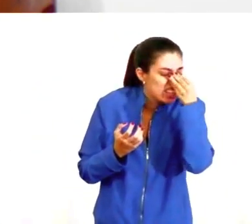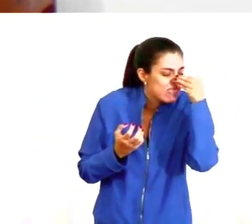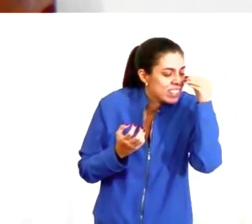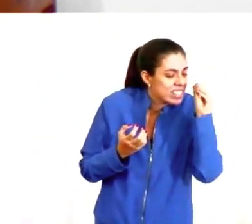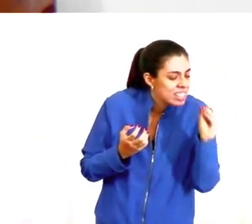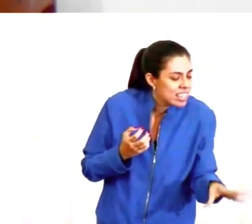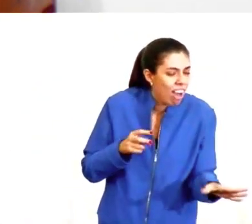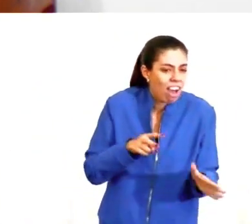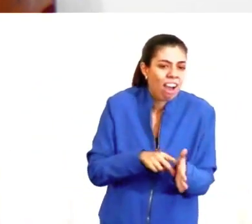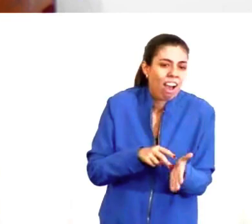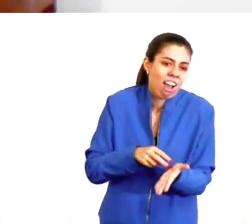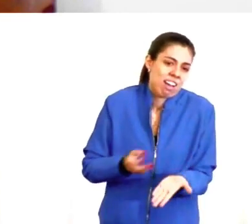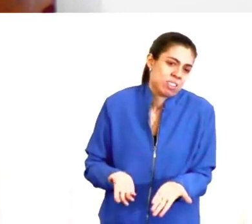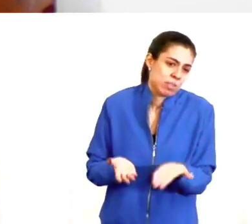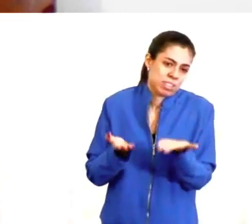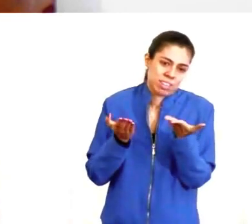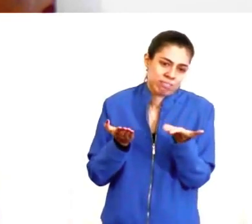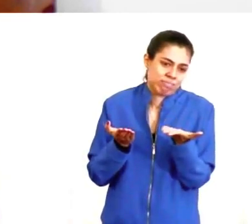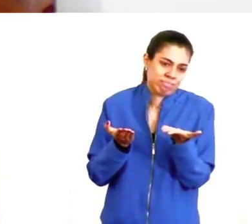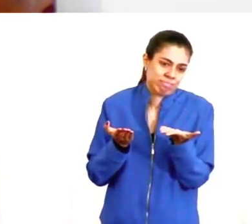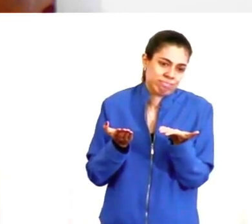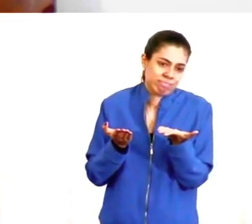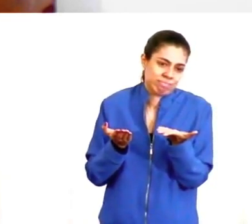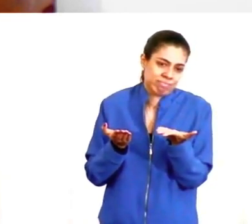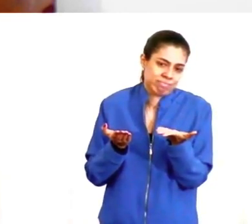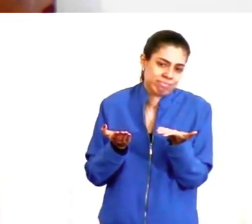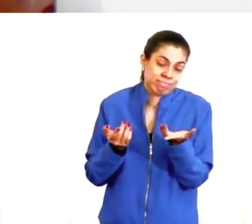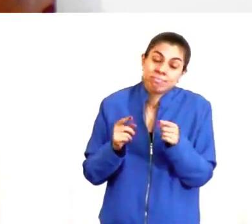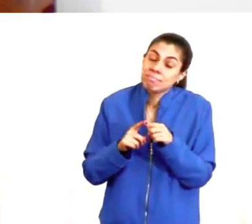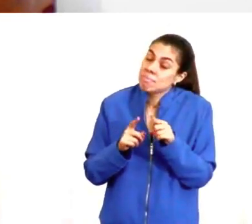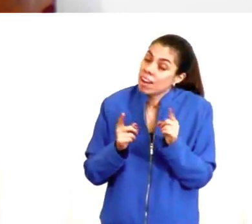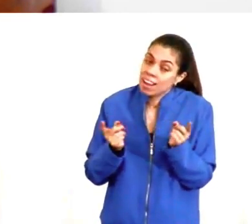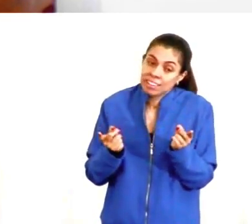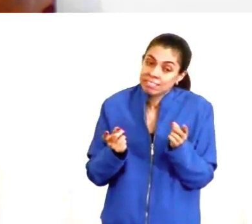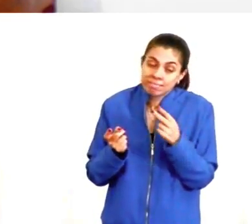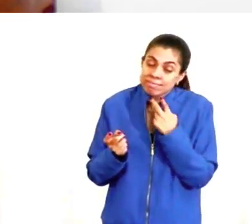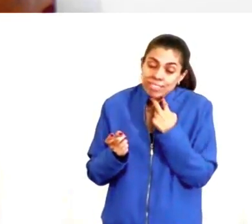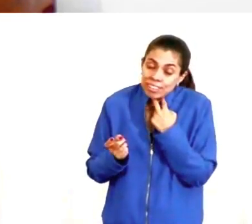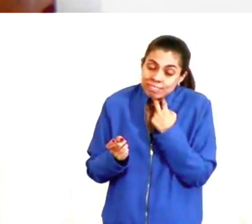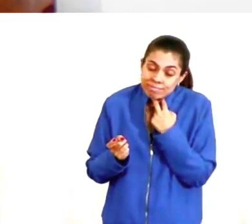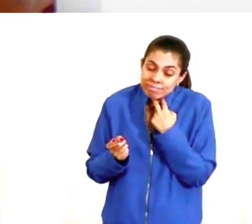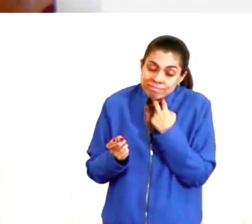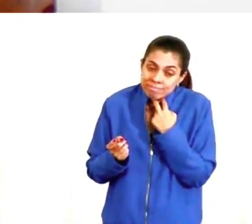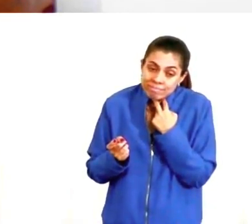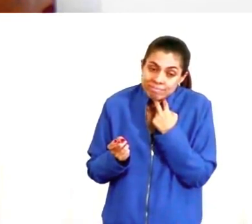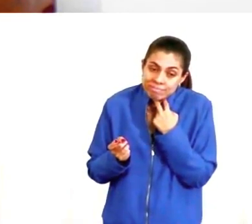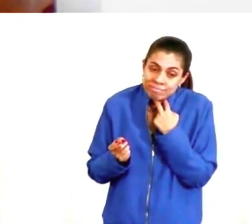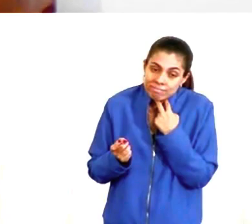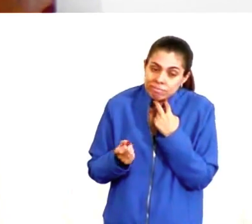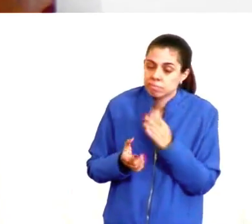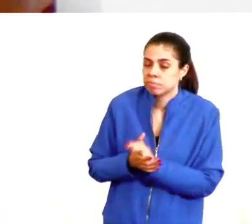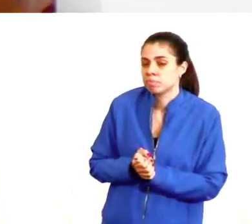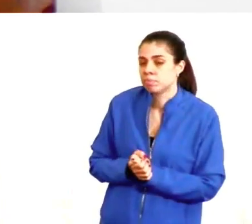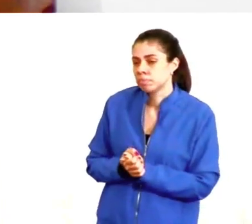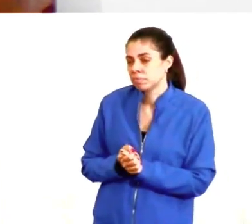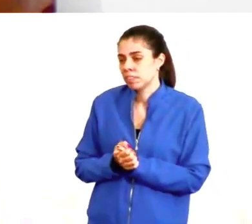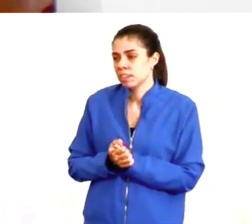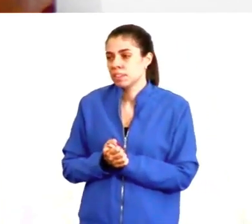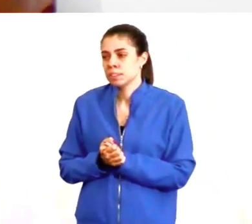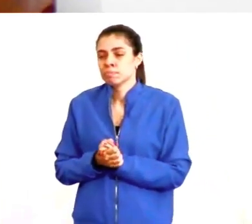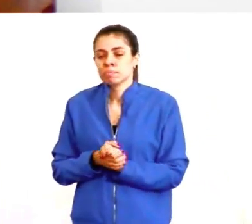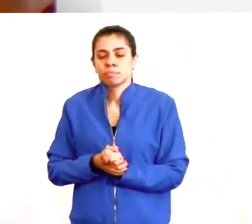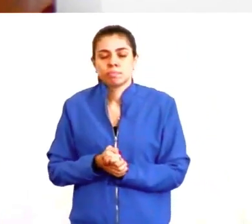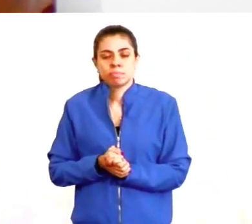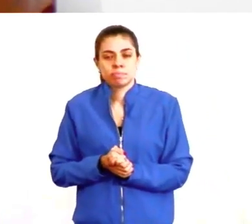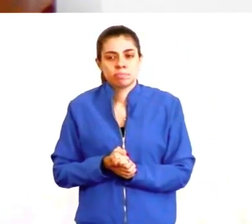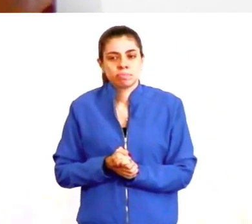descaracterizar, esvaziar de sentido a ressurreição. Vejam só: e indo elas, eis que alguns da guarda